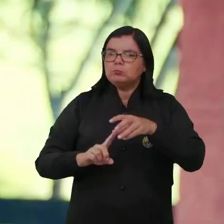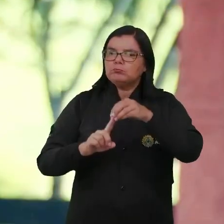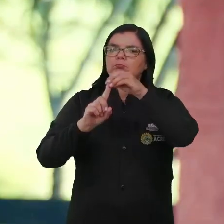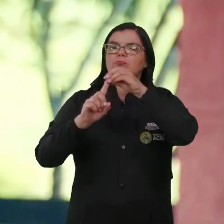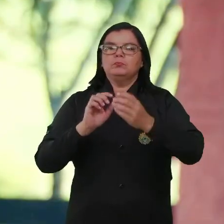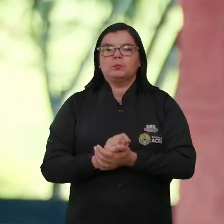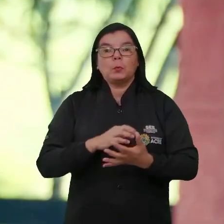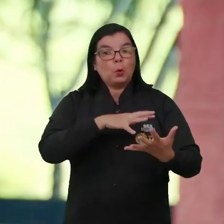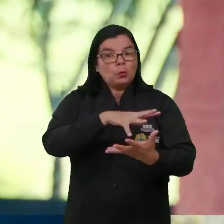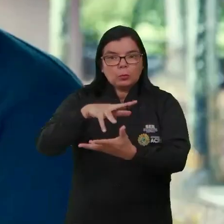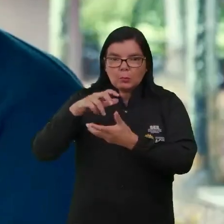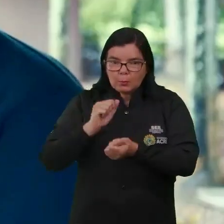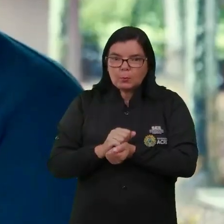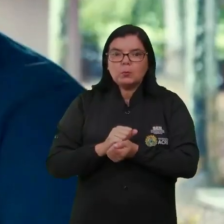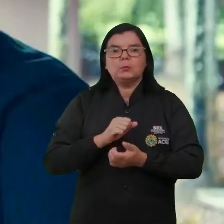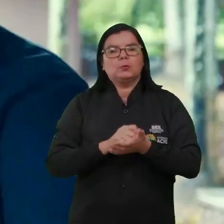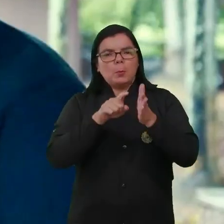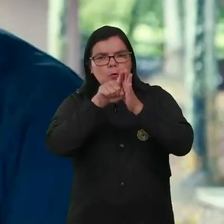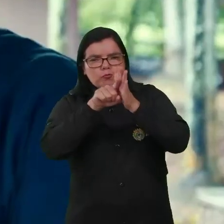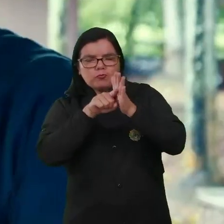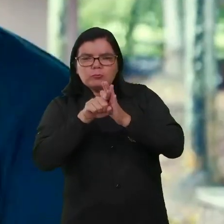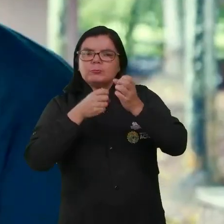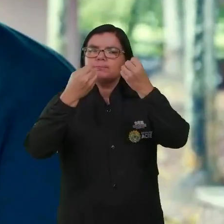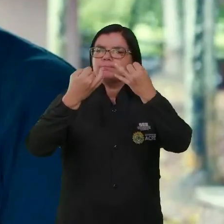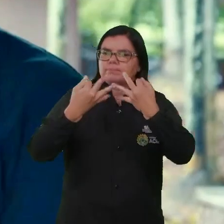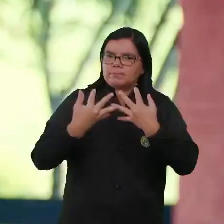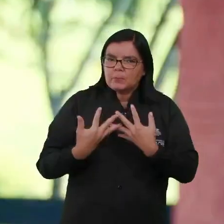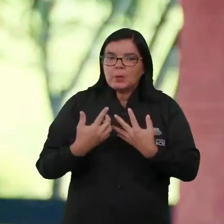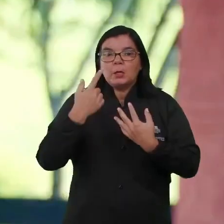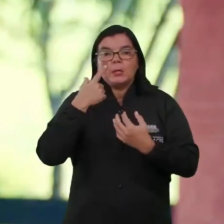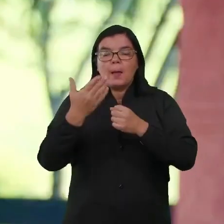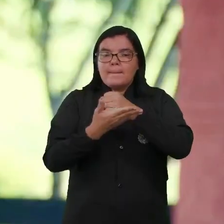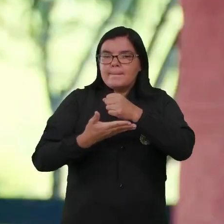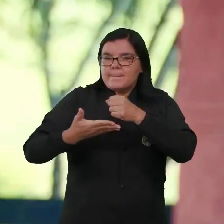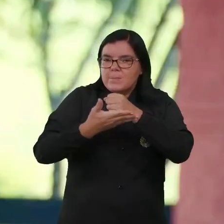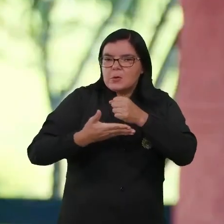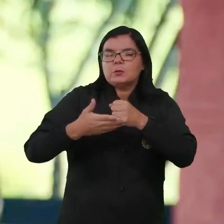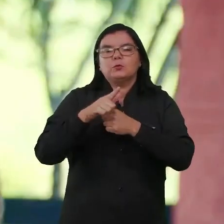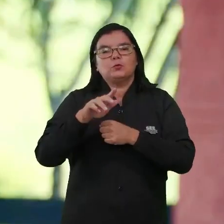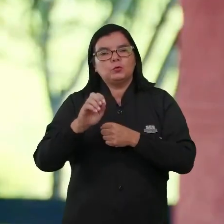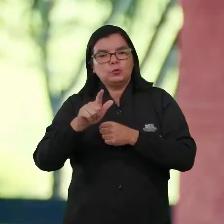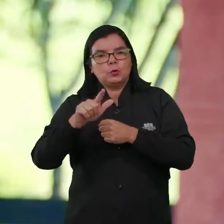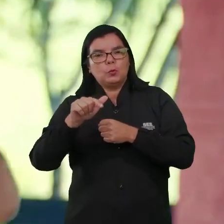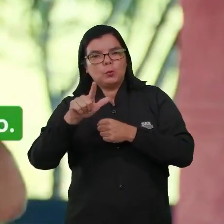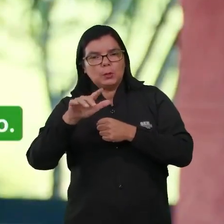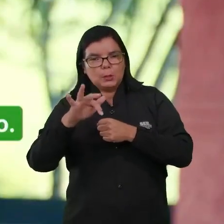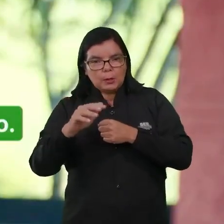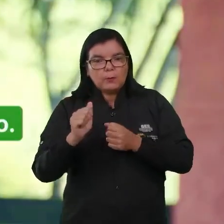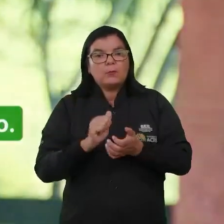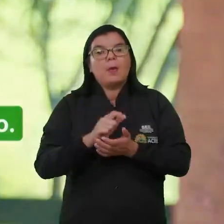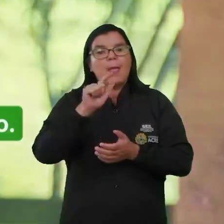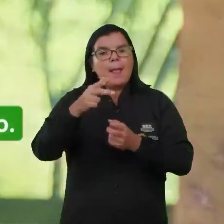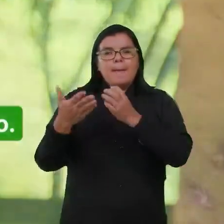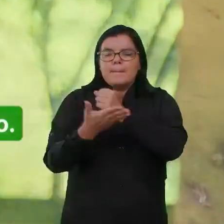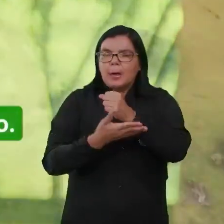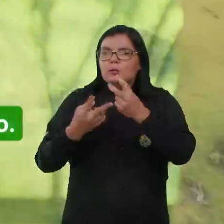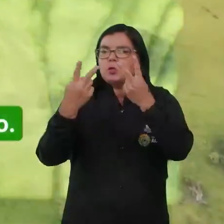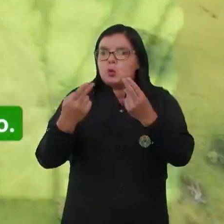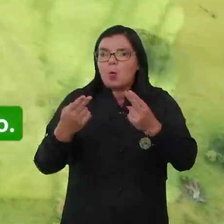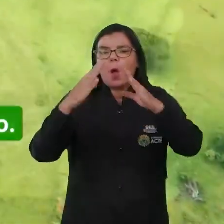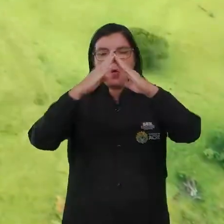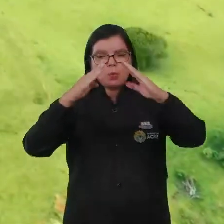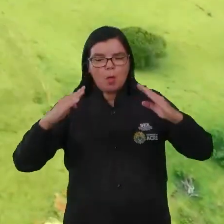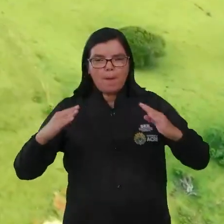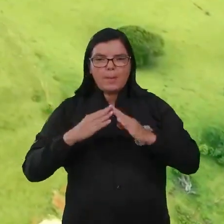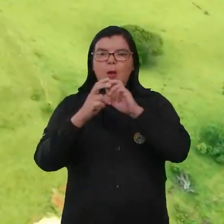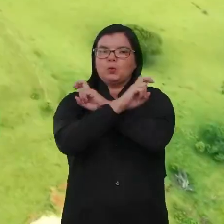única no mundo. Pesquisadores têm nos falado que a base do geoglifo é a mesma base da